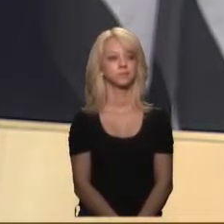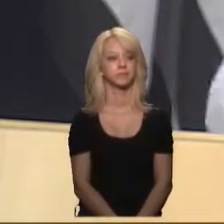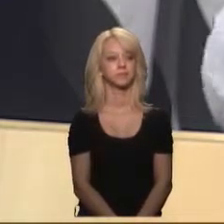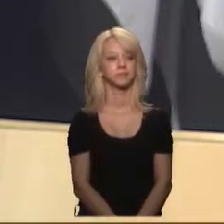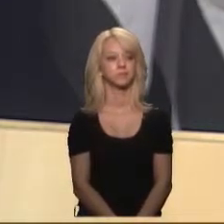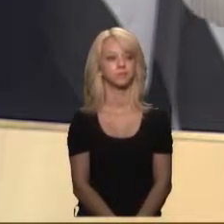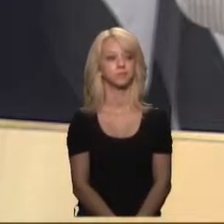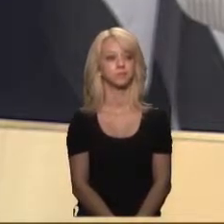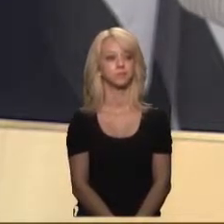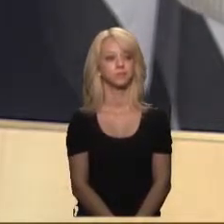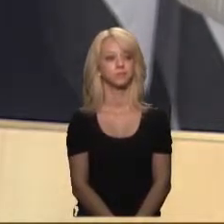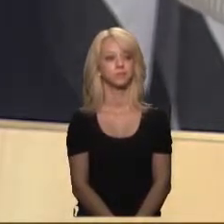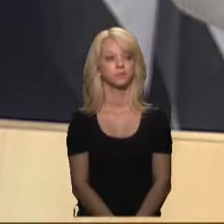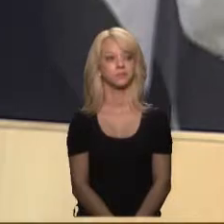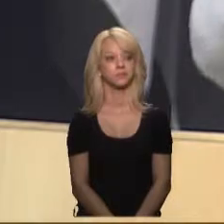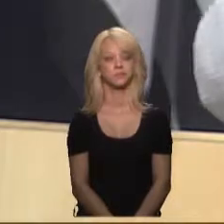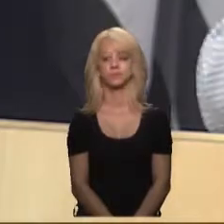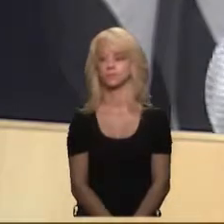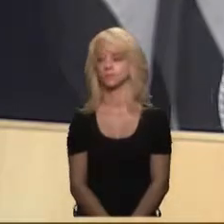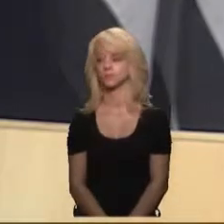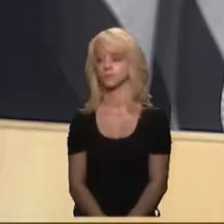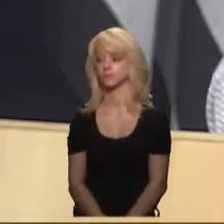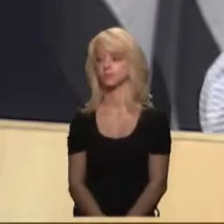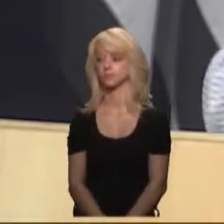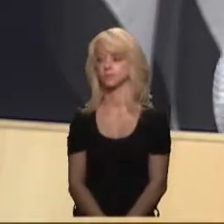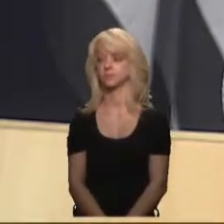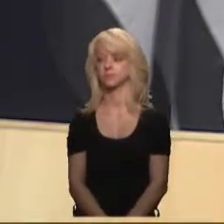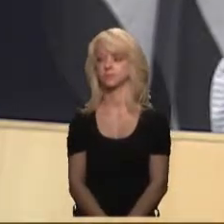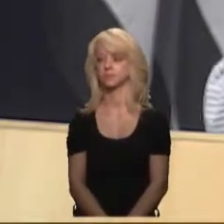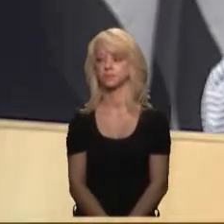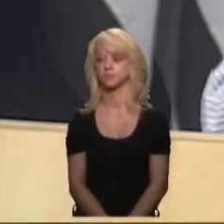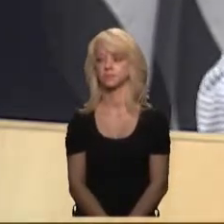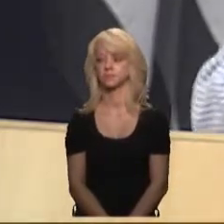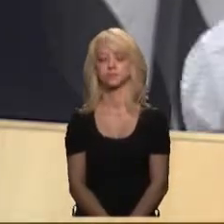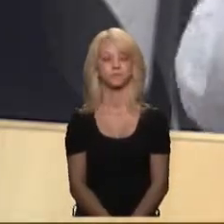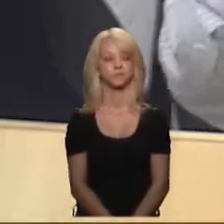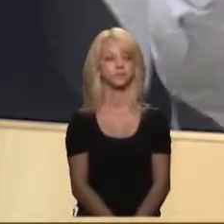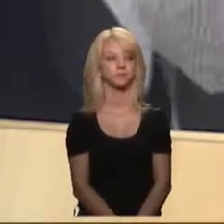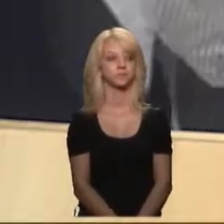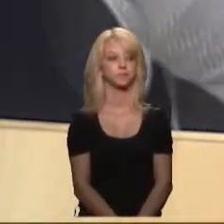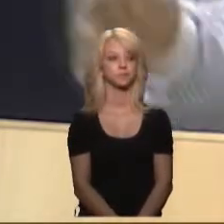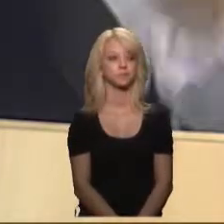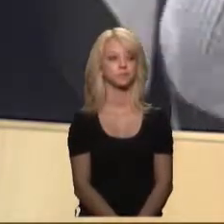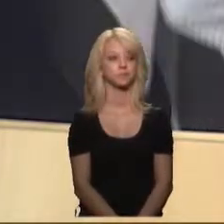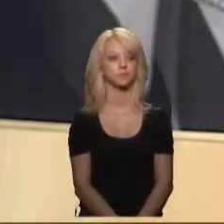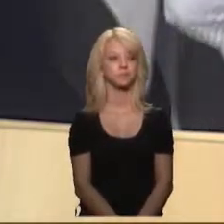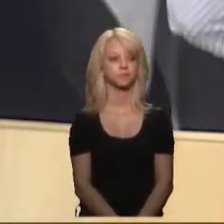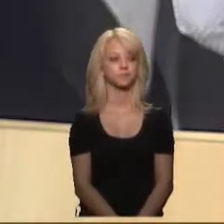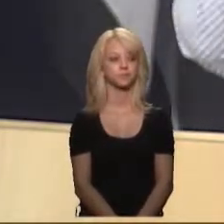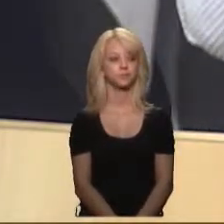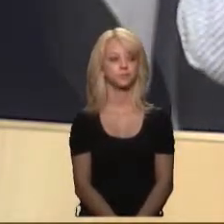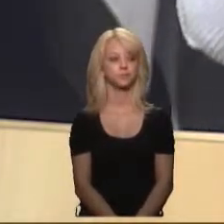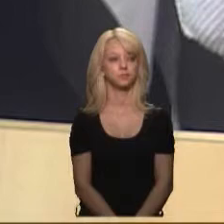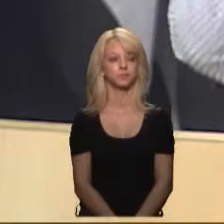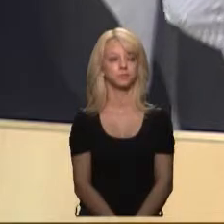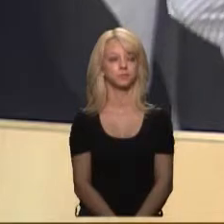É, tem uns que casca fora. Um dia tinha um terreno baldio lá, cheio de mato, o cara chegou, tá no escritório, falei, é, porque eu queria um dinheiro na passagem aí. Eu